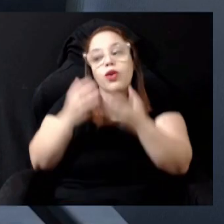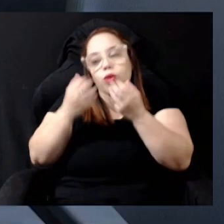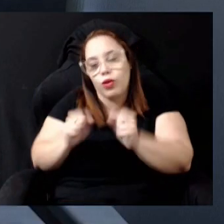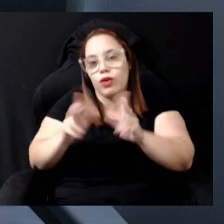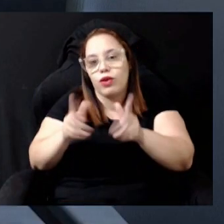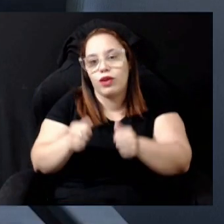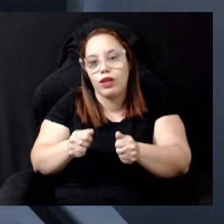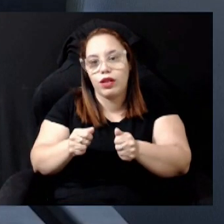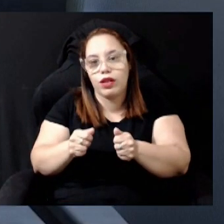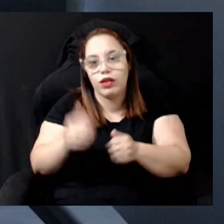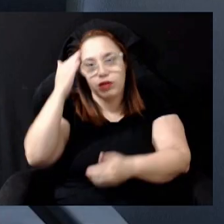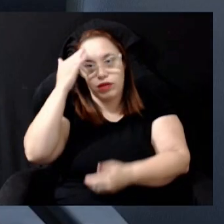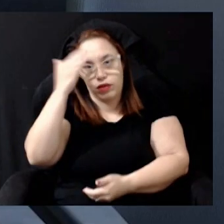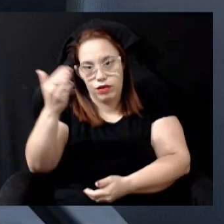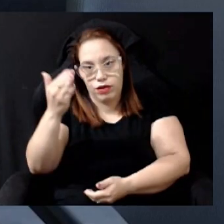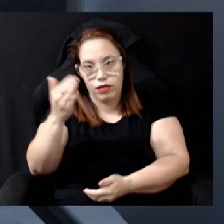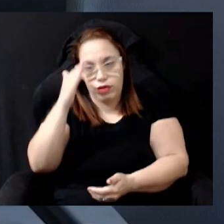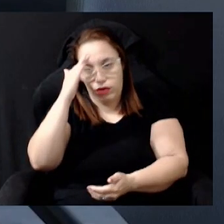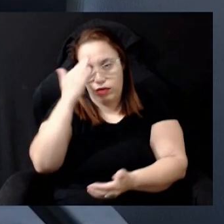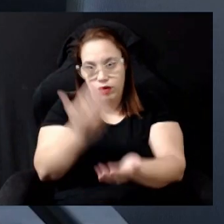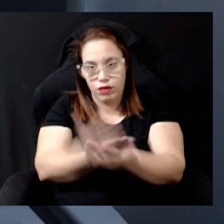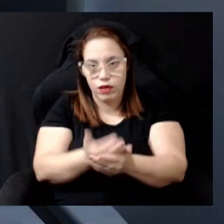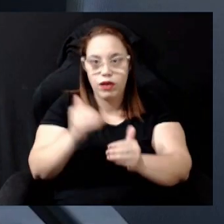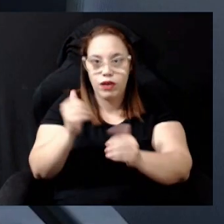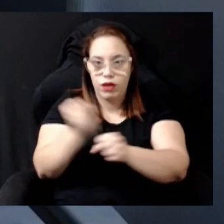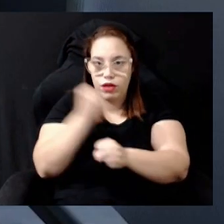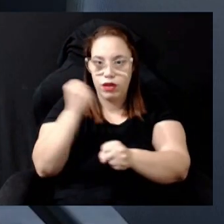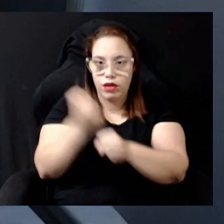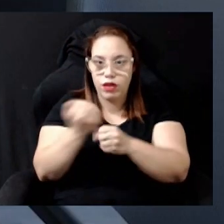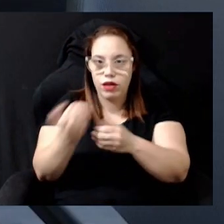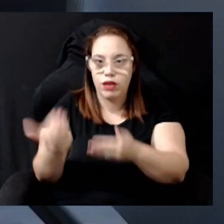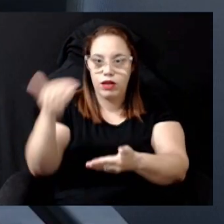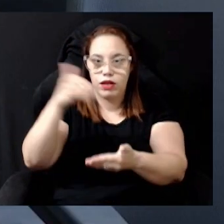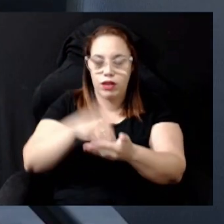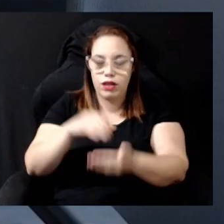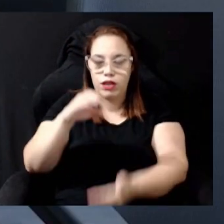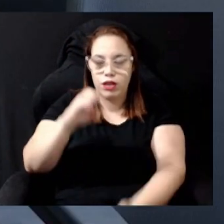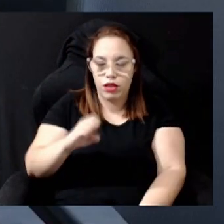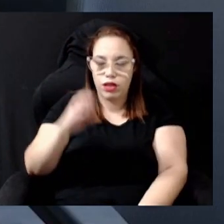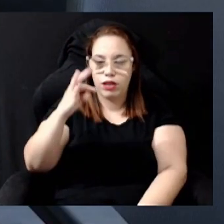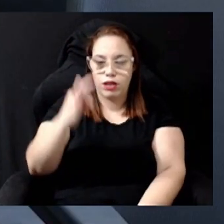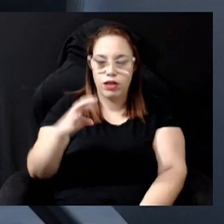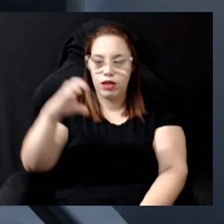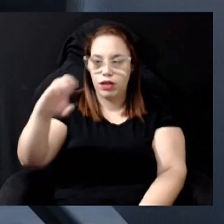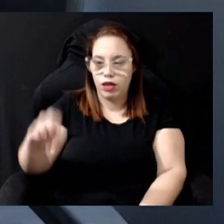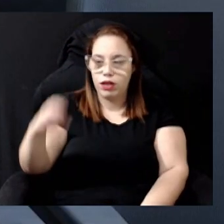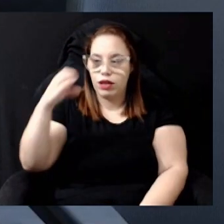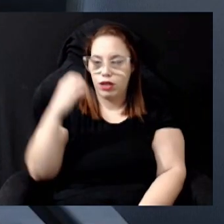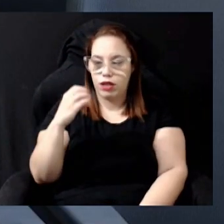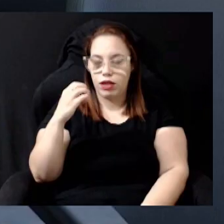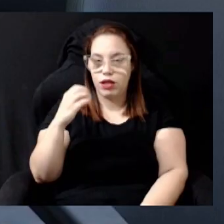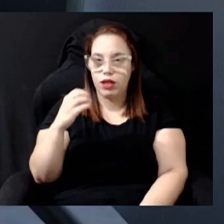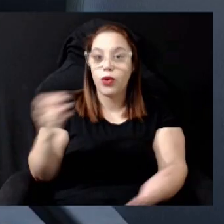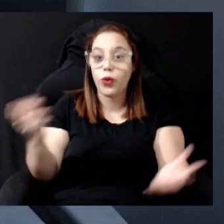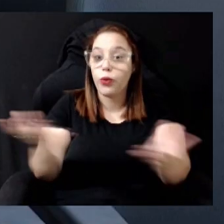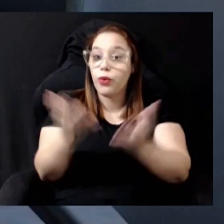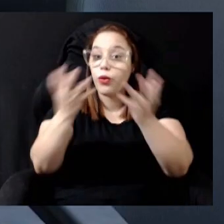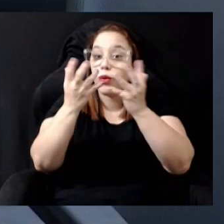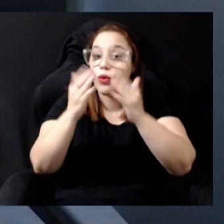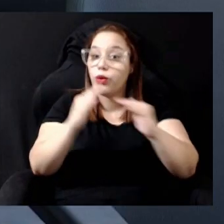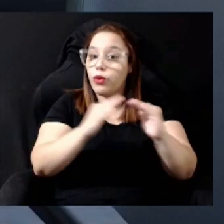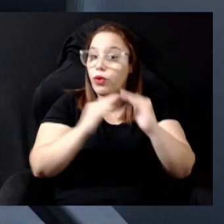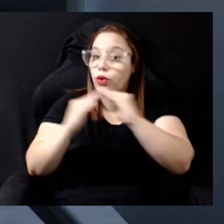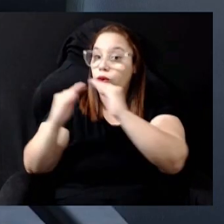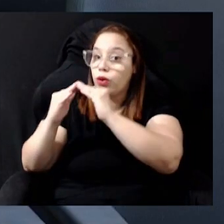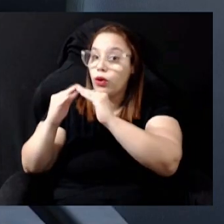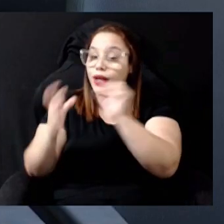envolva também a construção, né, a vinda dessa ETEC para essa região, promove para os moradores ali segurança, porque